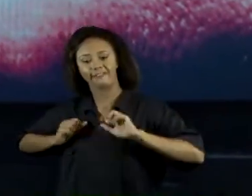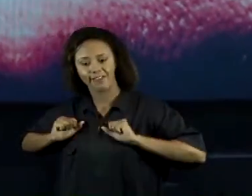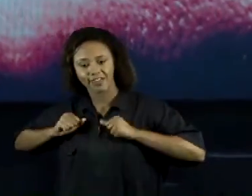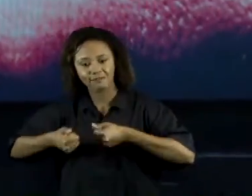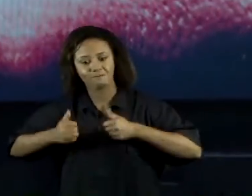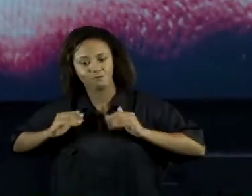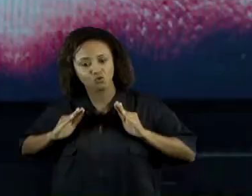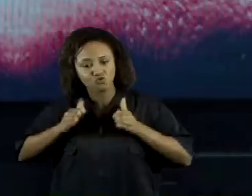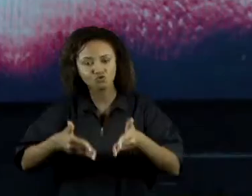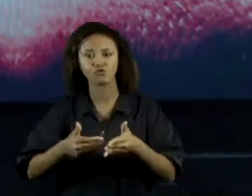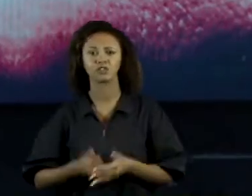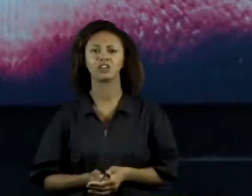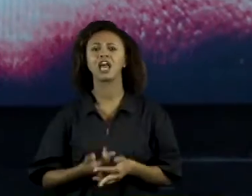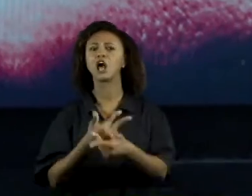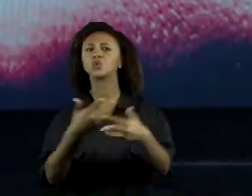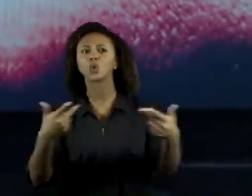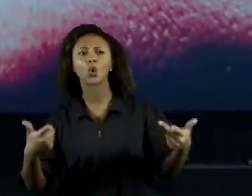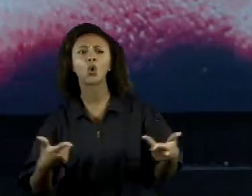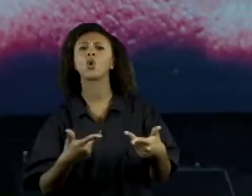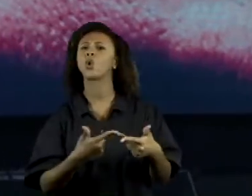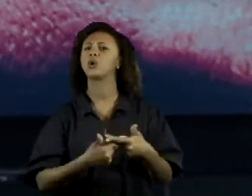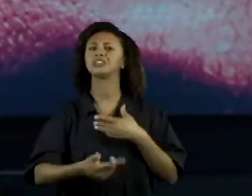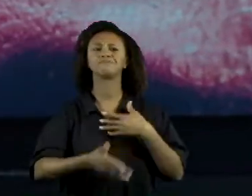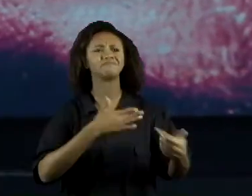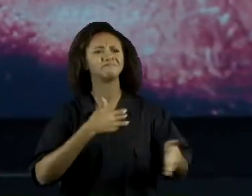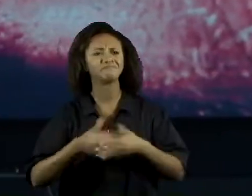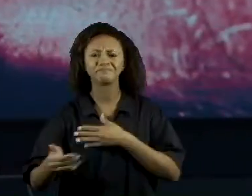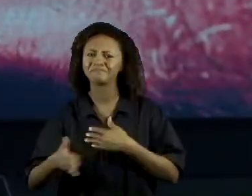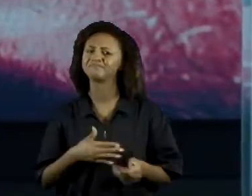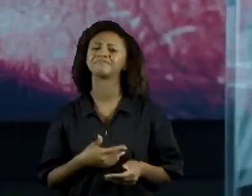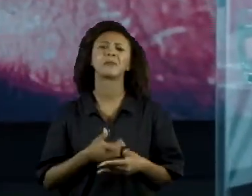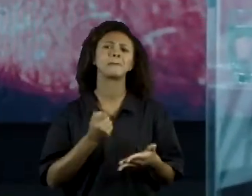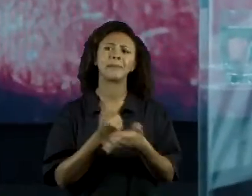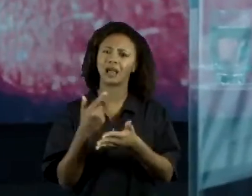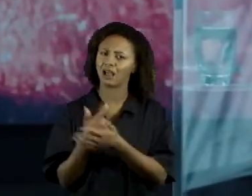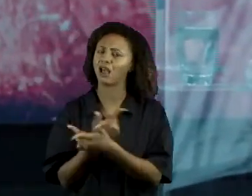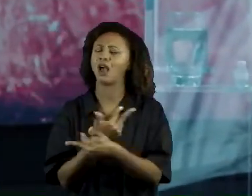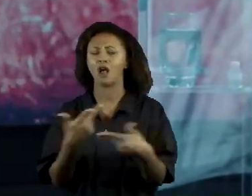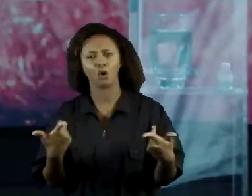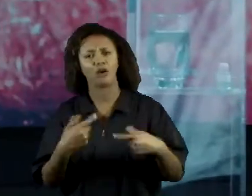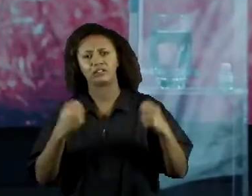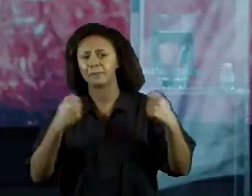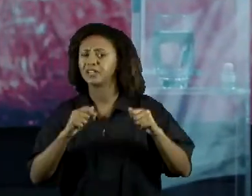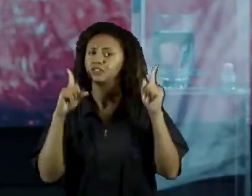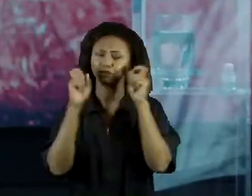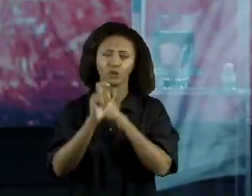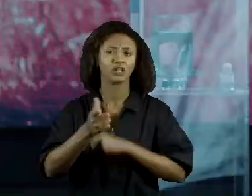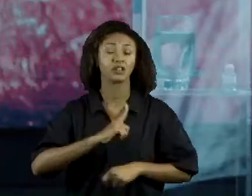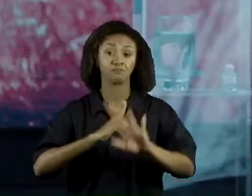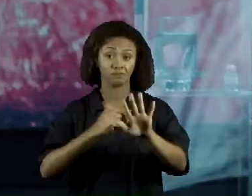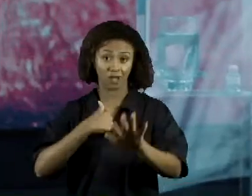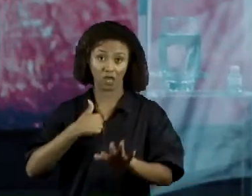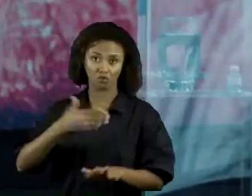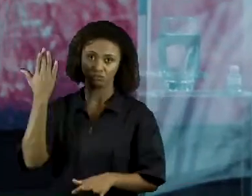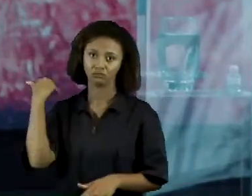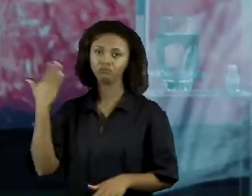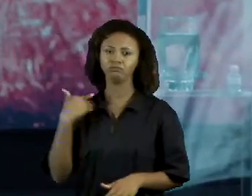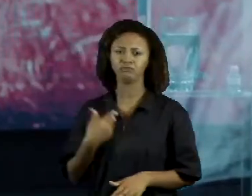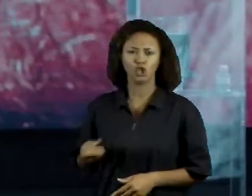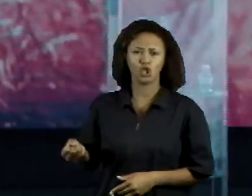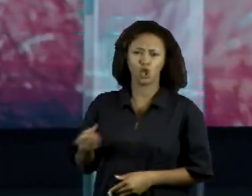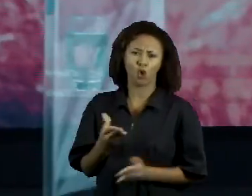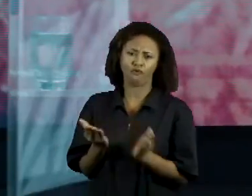Paga as contas, paga as dificuldades, os pedágios. Gente, eu era novo convertido quando Deus me